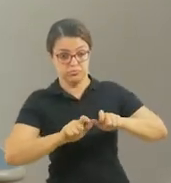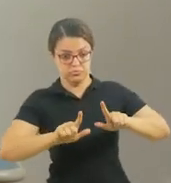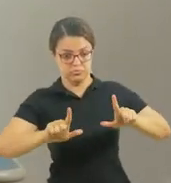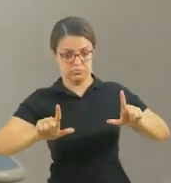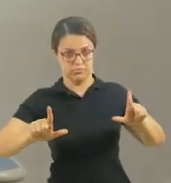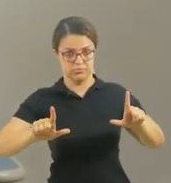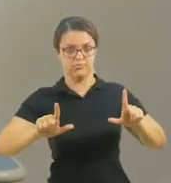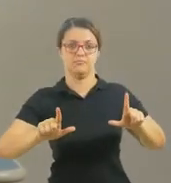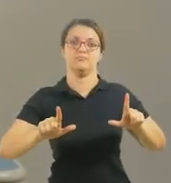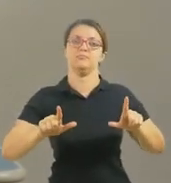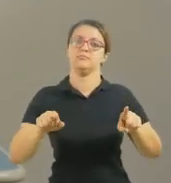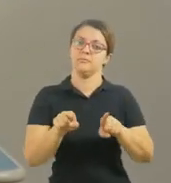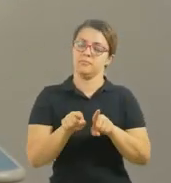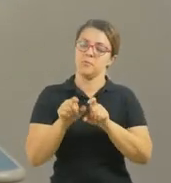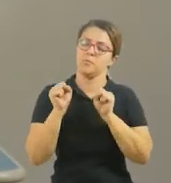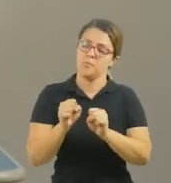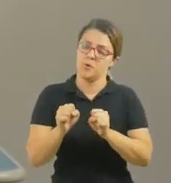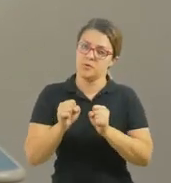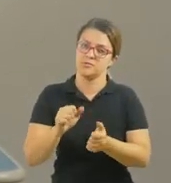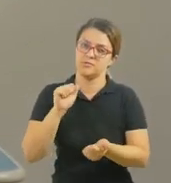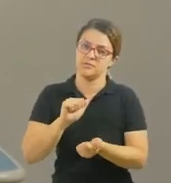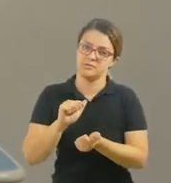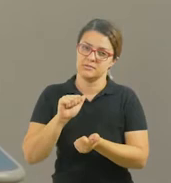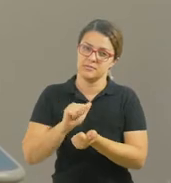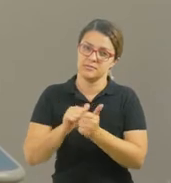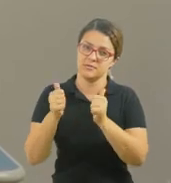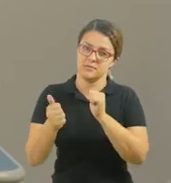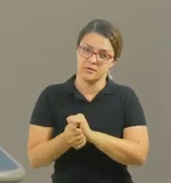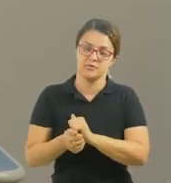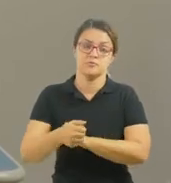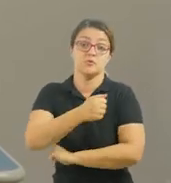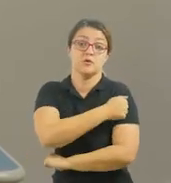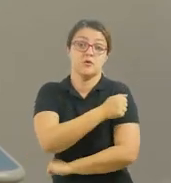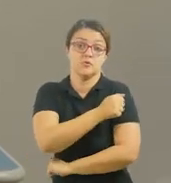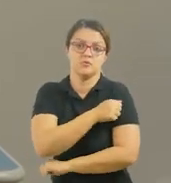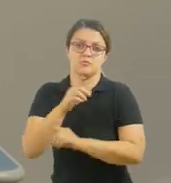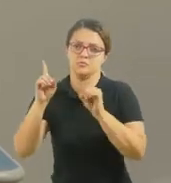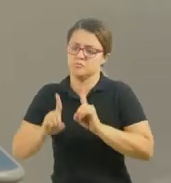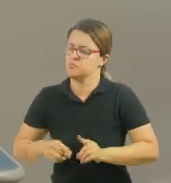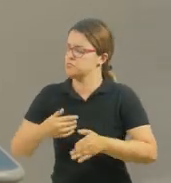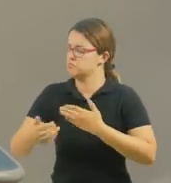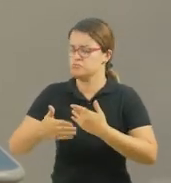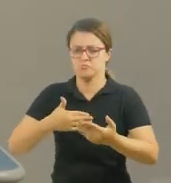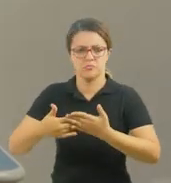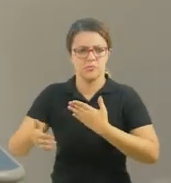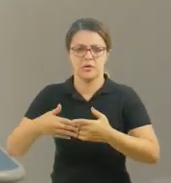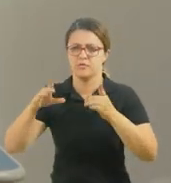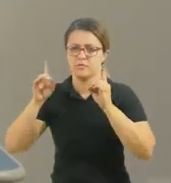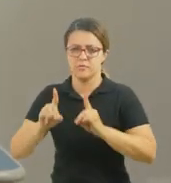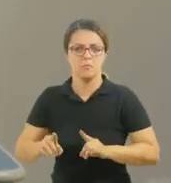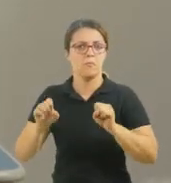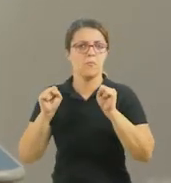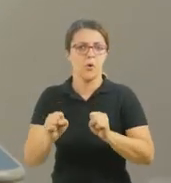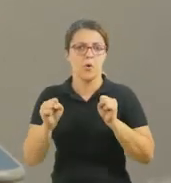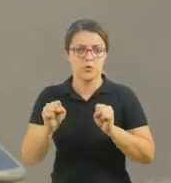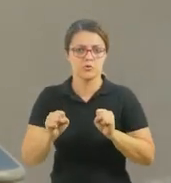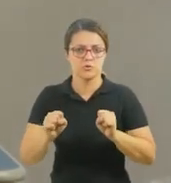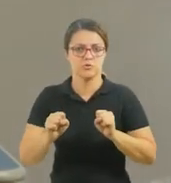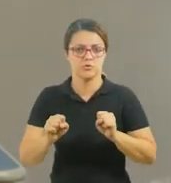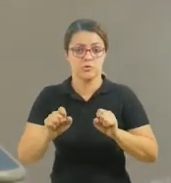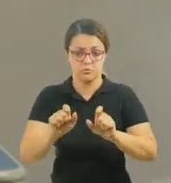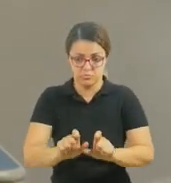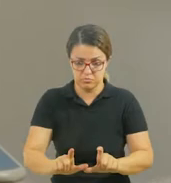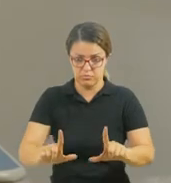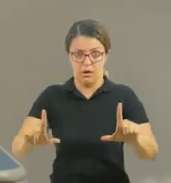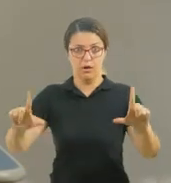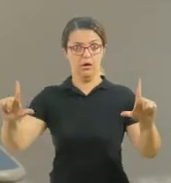lembrando, gente, que pode e deve ser adaptado para as crianças com deficiência, com qualquer tipo de deficiência. Inclusive, este cartaz, ele pode ser